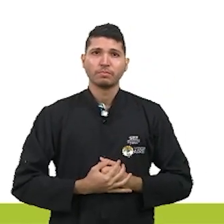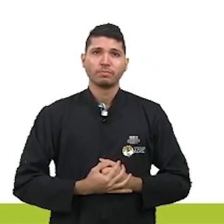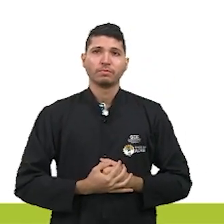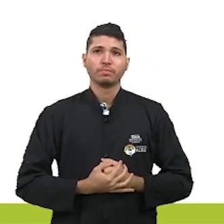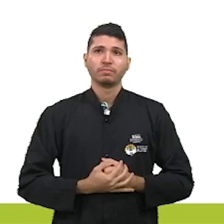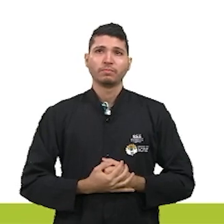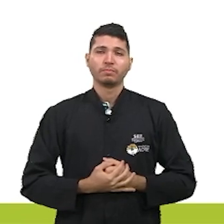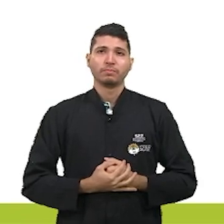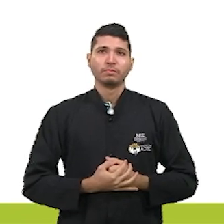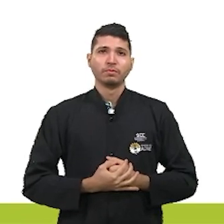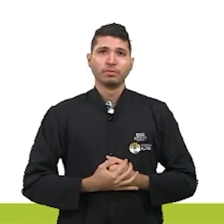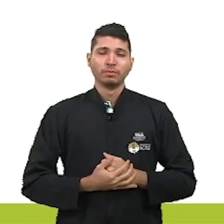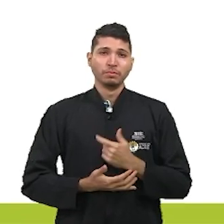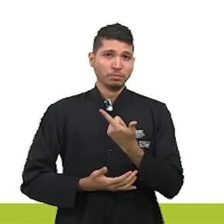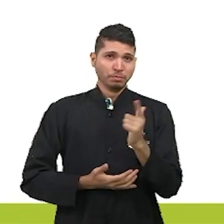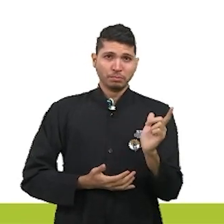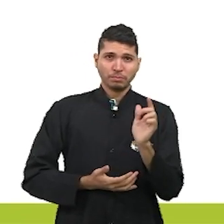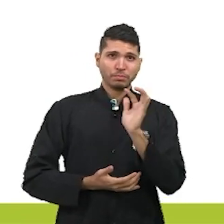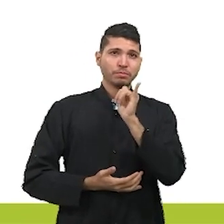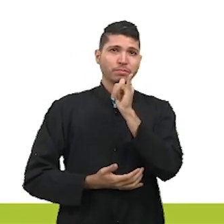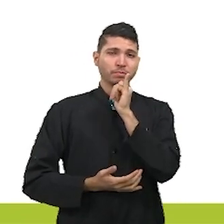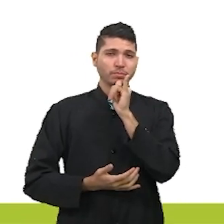Vamos resolver outro problema.